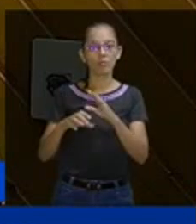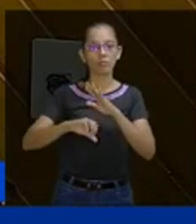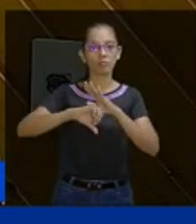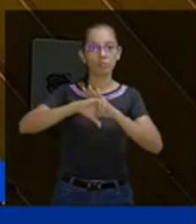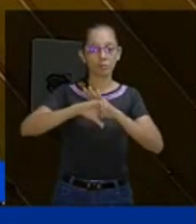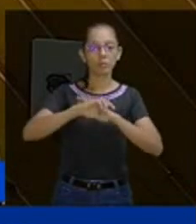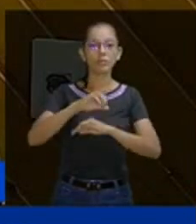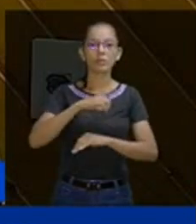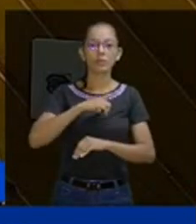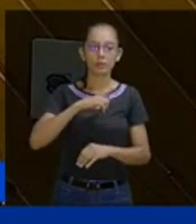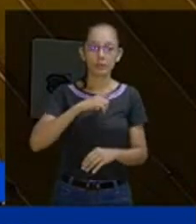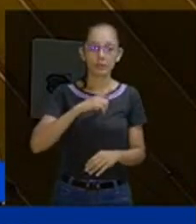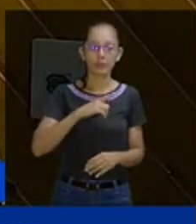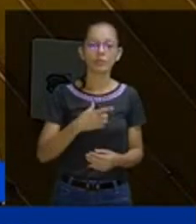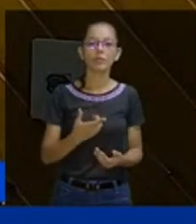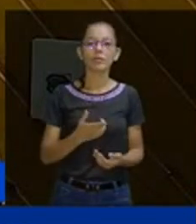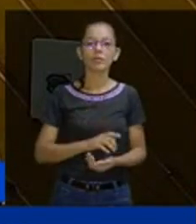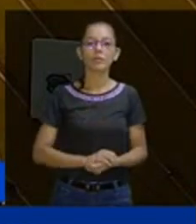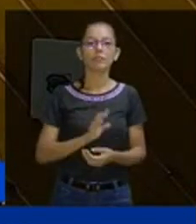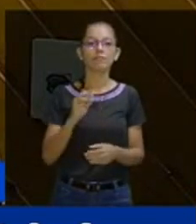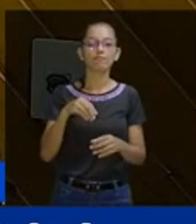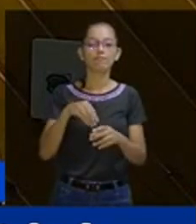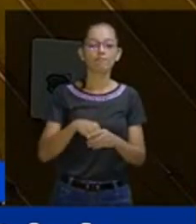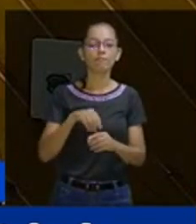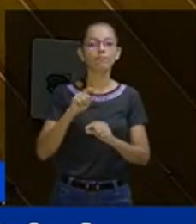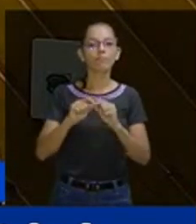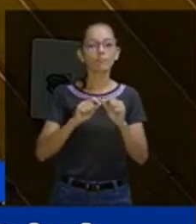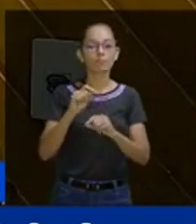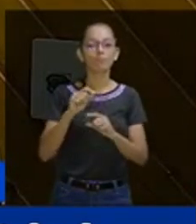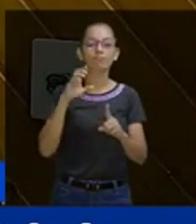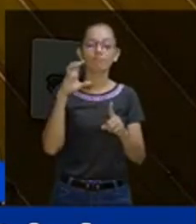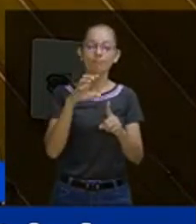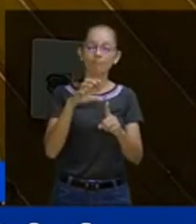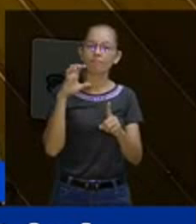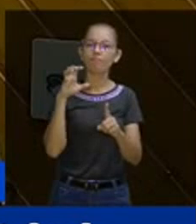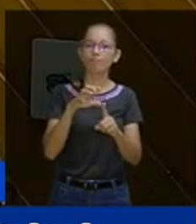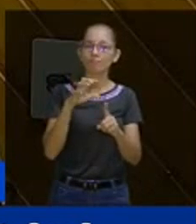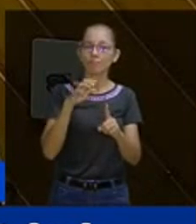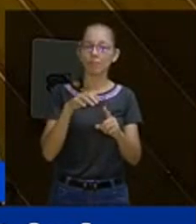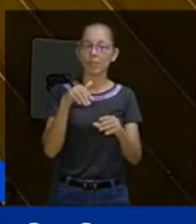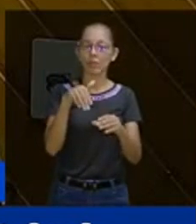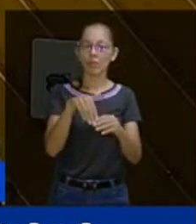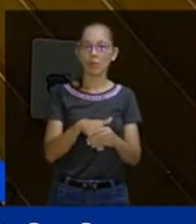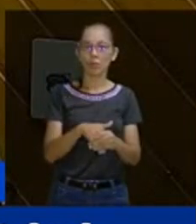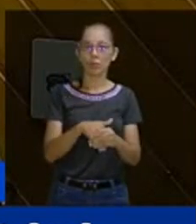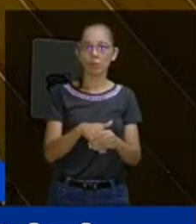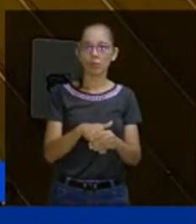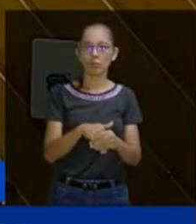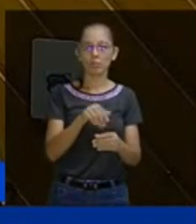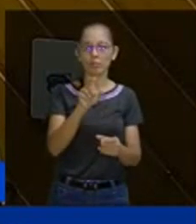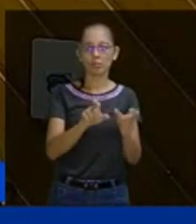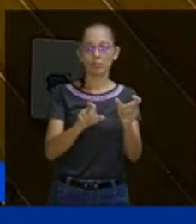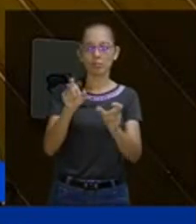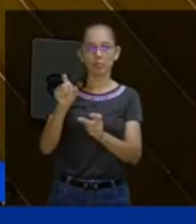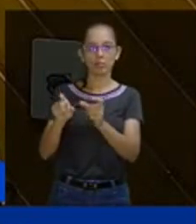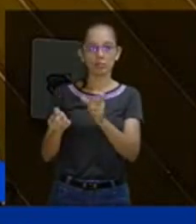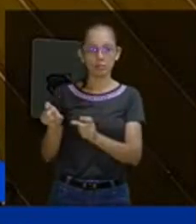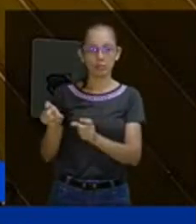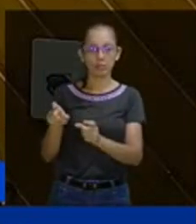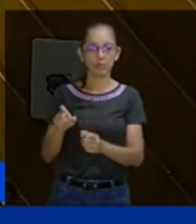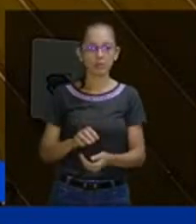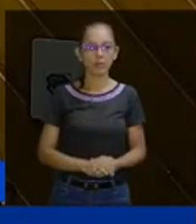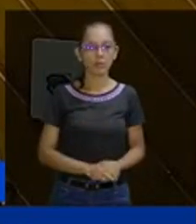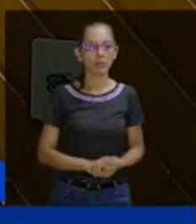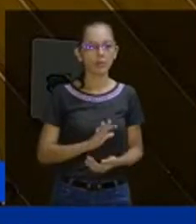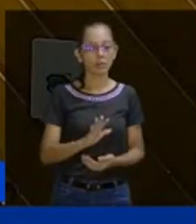natureza particular e ao seu caráter de ameaça ao Estado democrático de direito, não podem ser tratadas na mesma forma